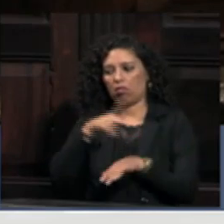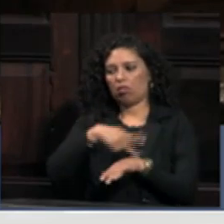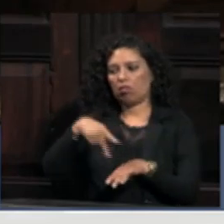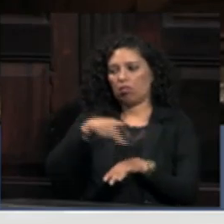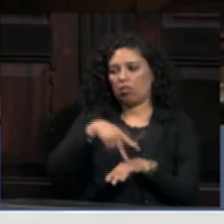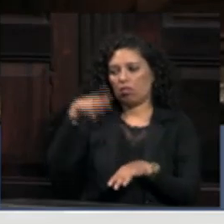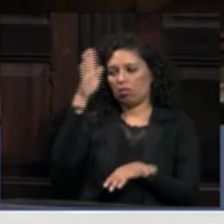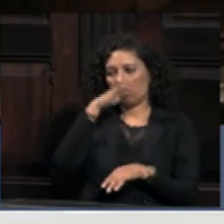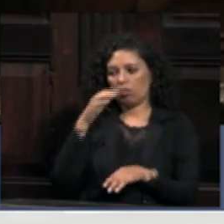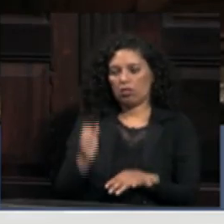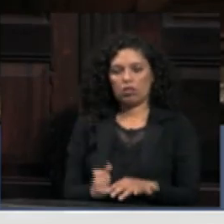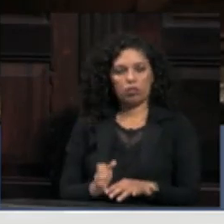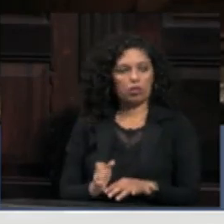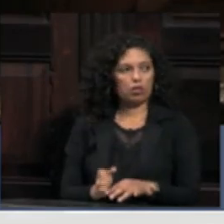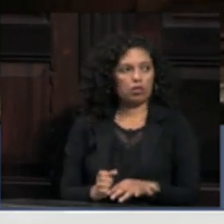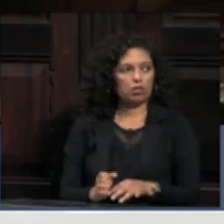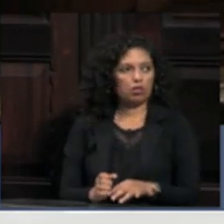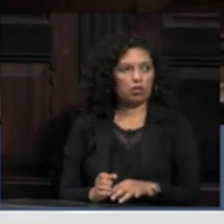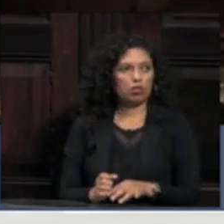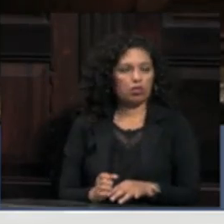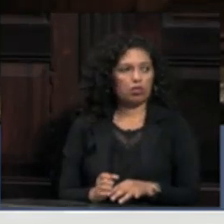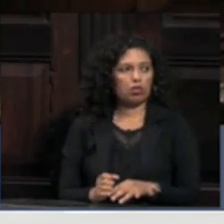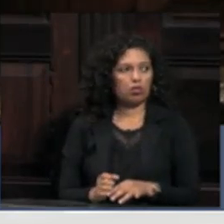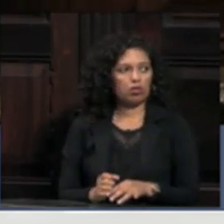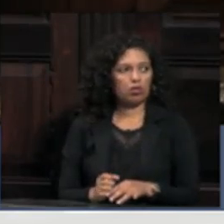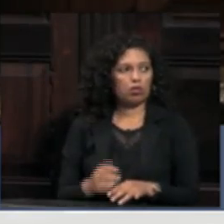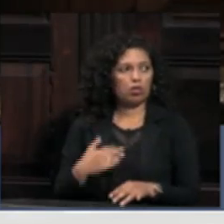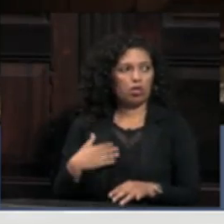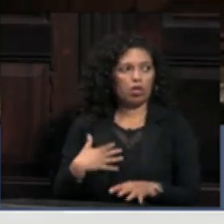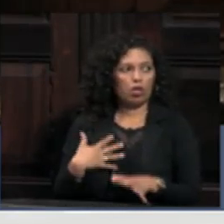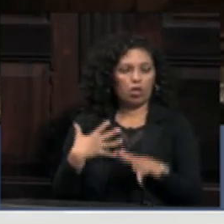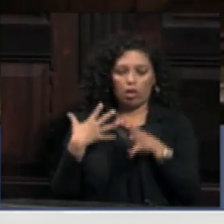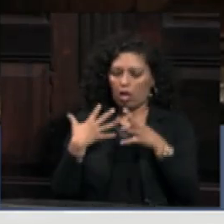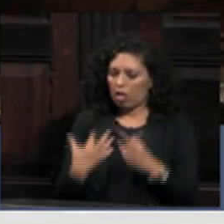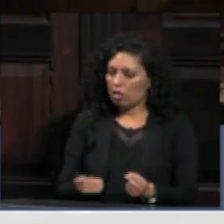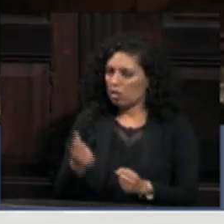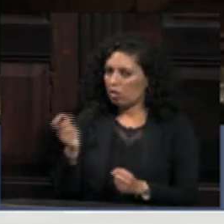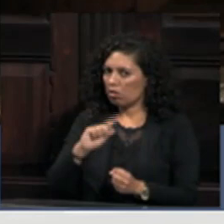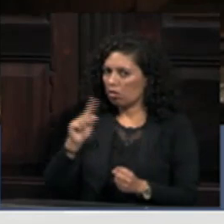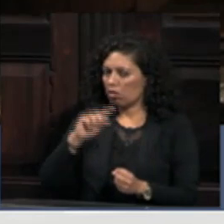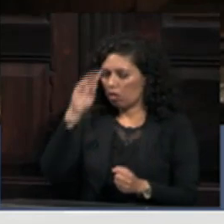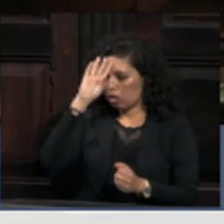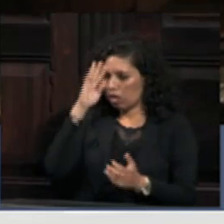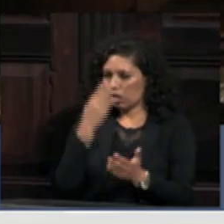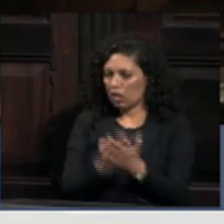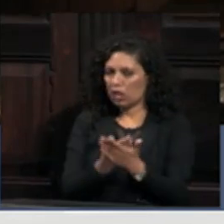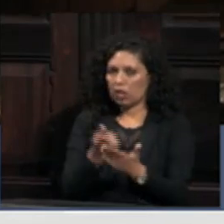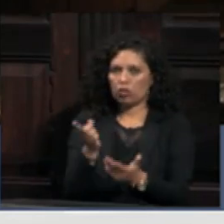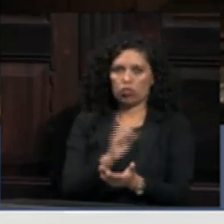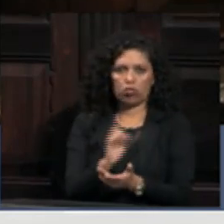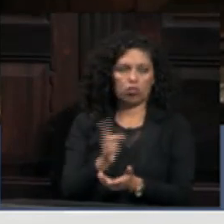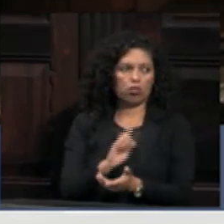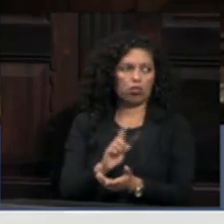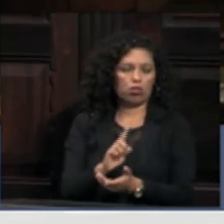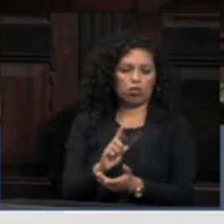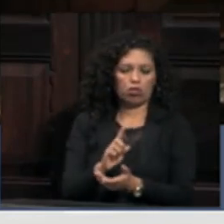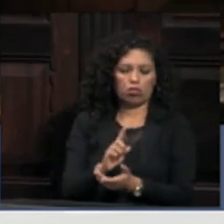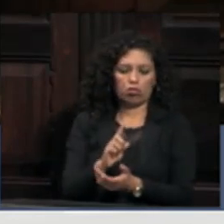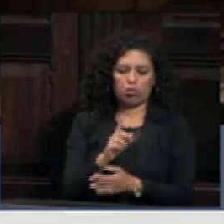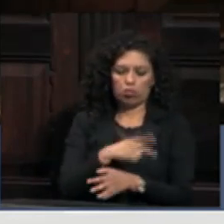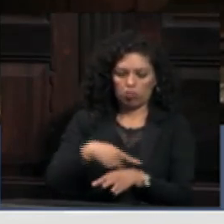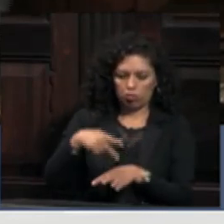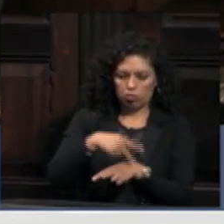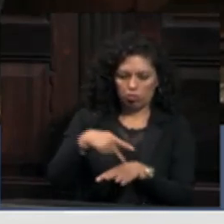posso acreditar, não posso, eu me recuso a acreditar que um presidente da República,